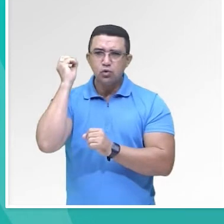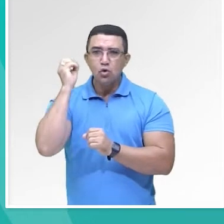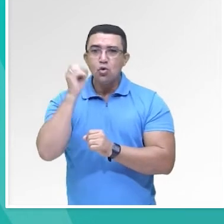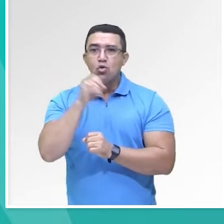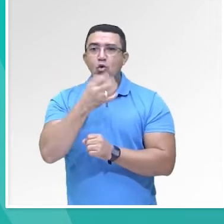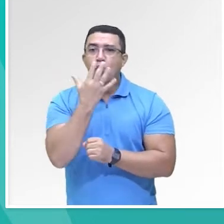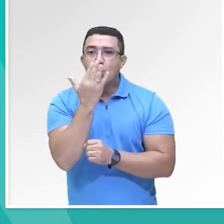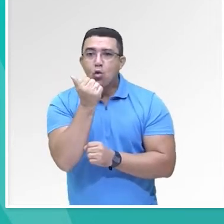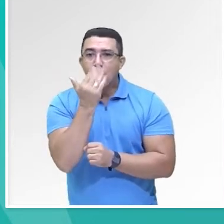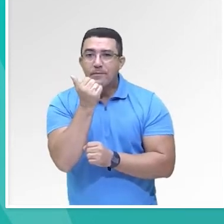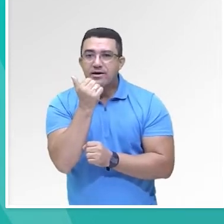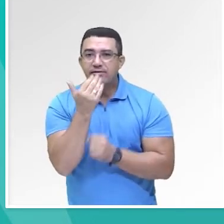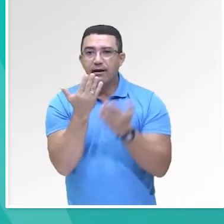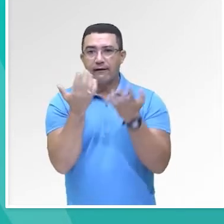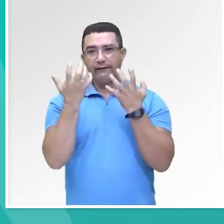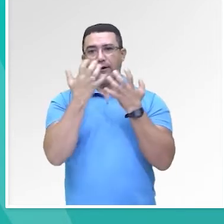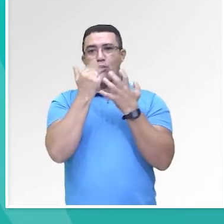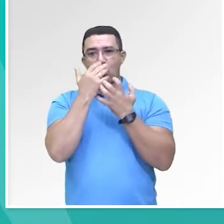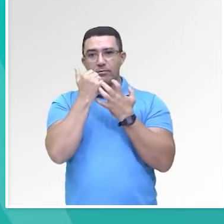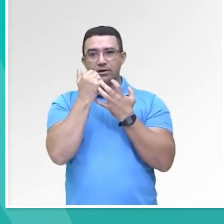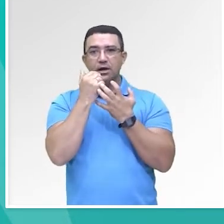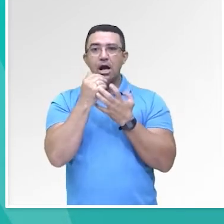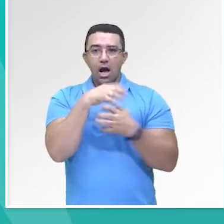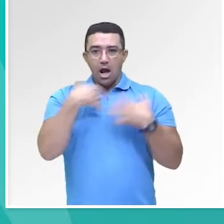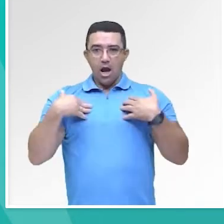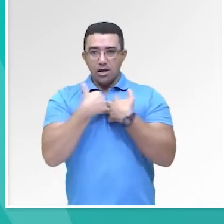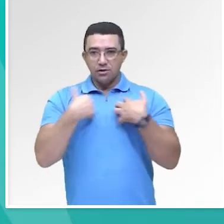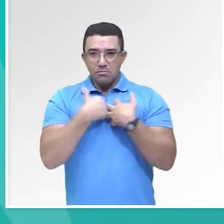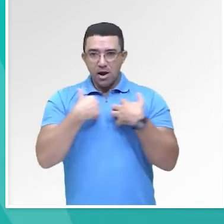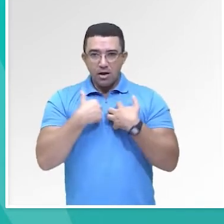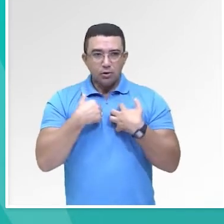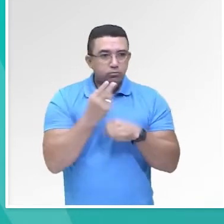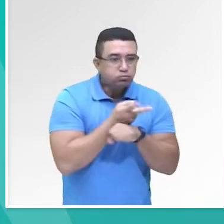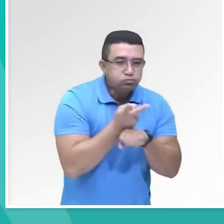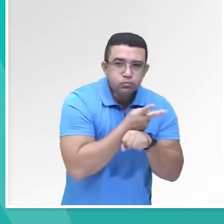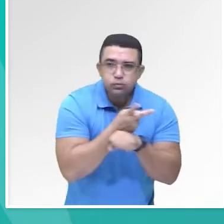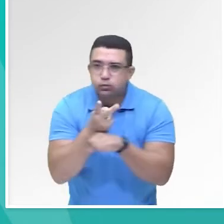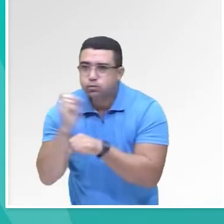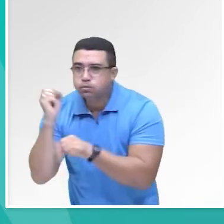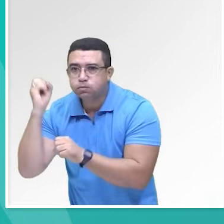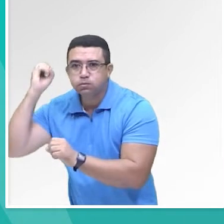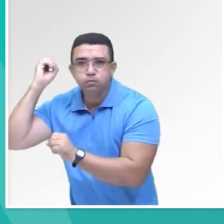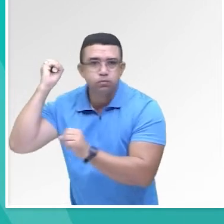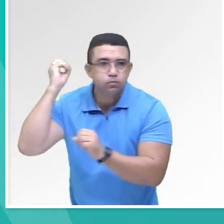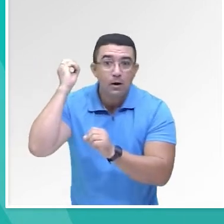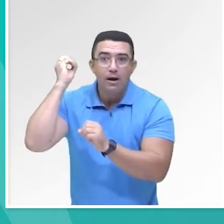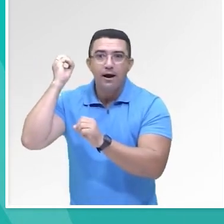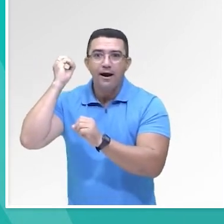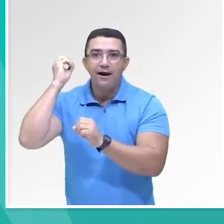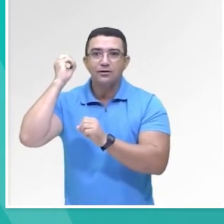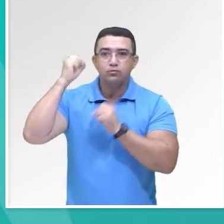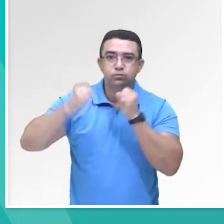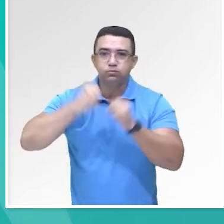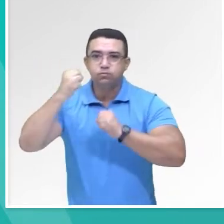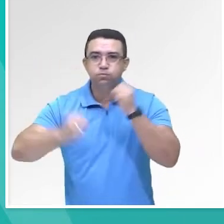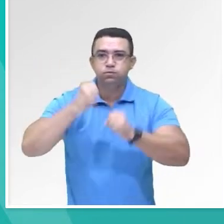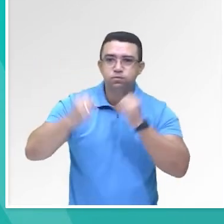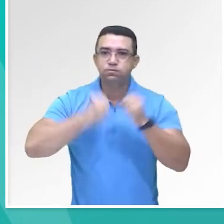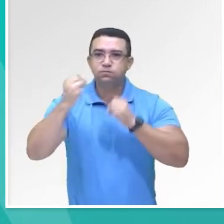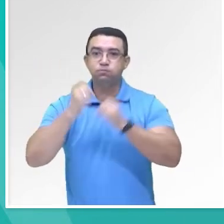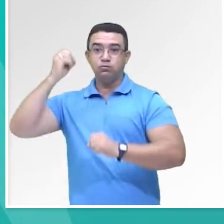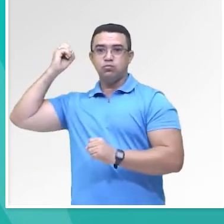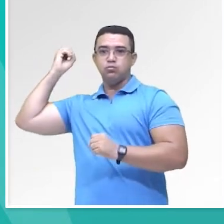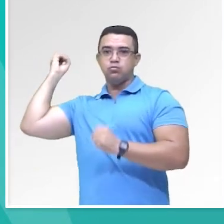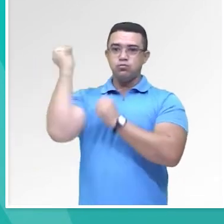precisavam fazer o quê? Correr. Então, a corrida é uma das formas mais primitivas de exercício